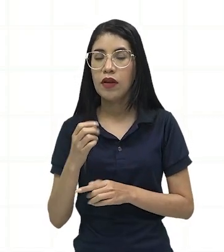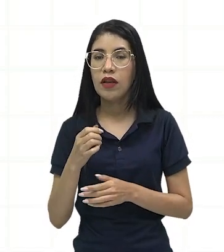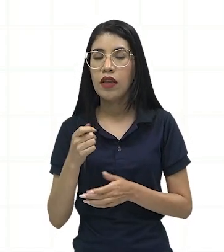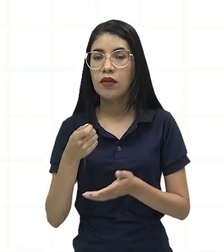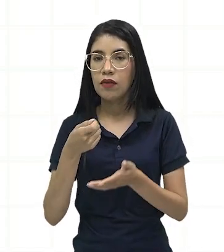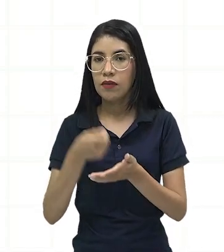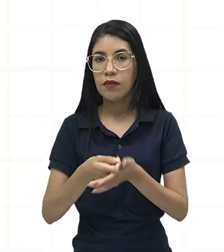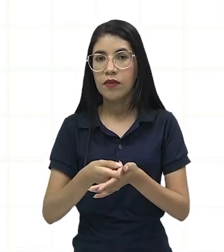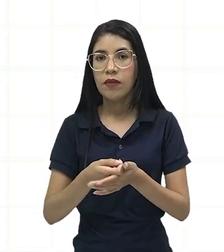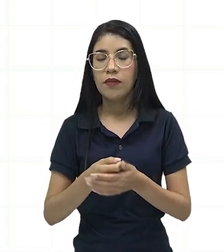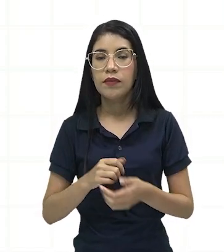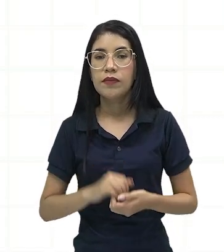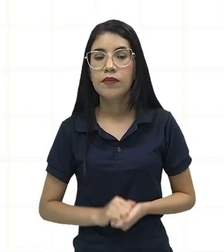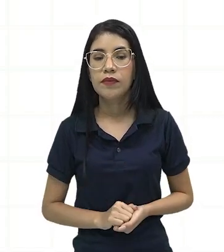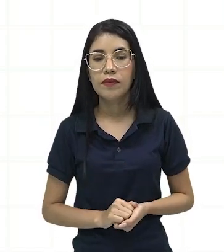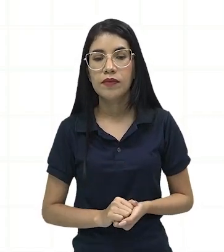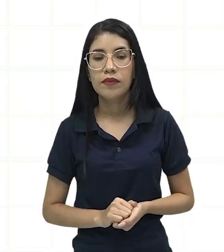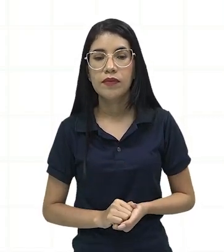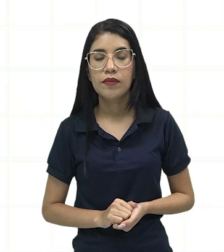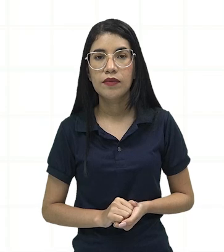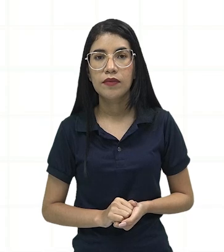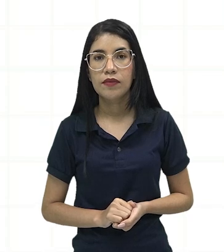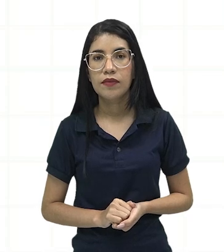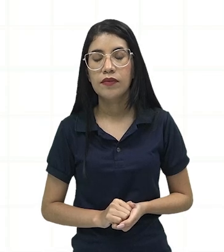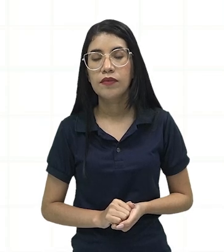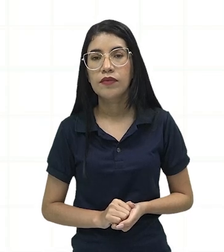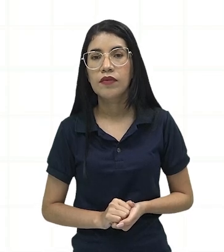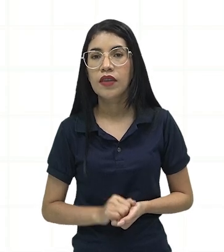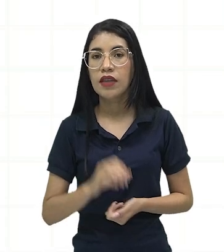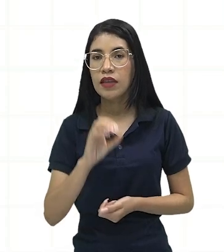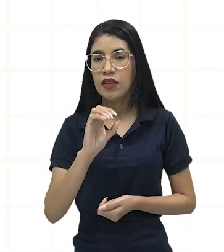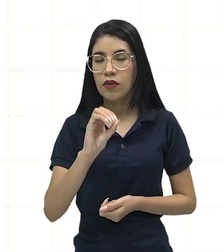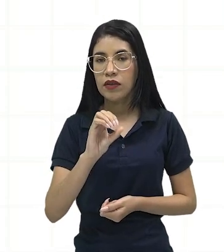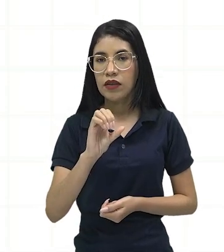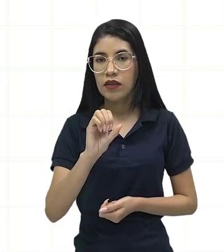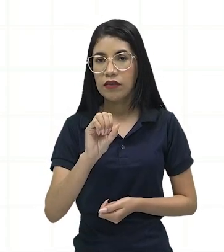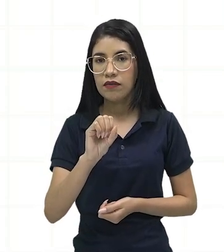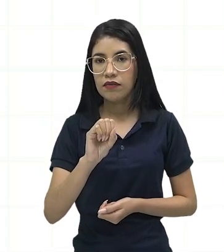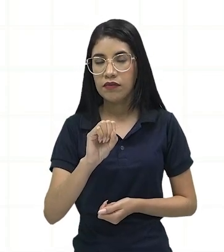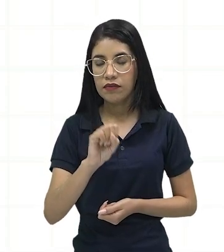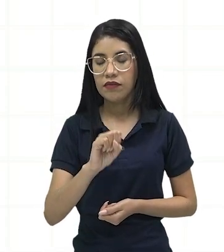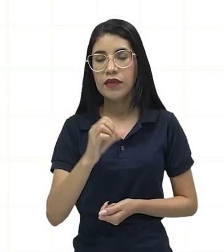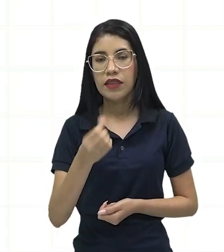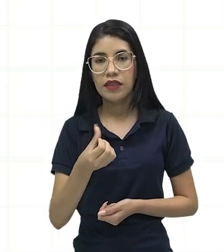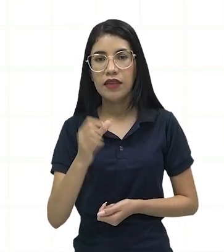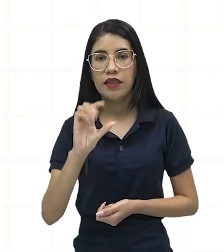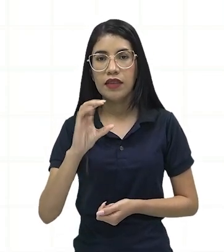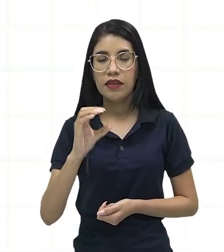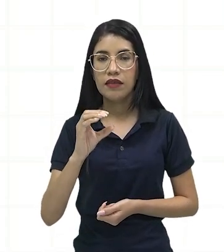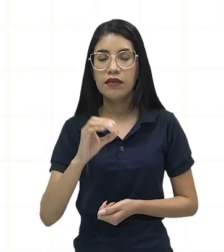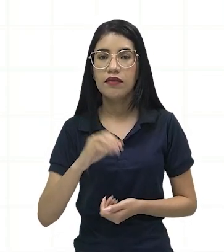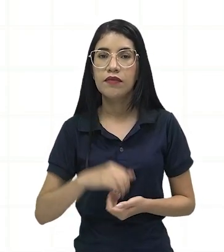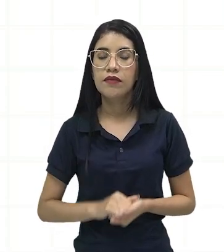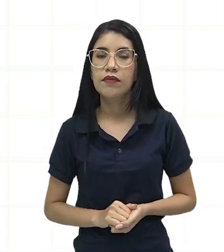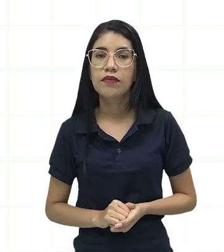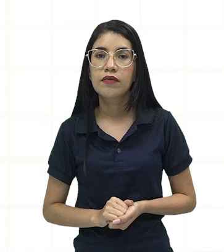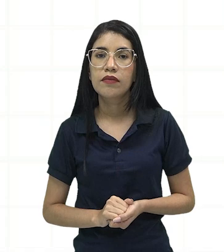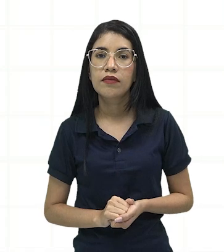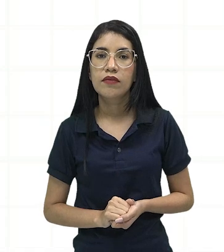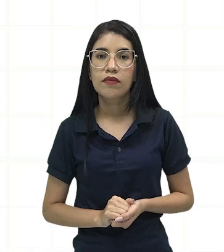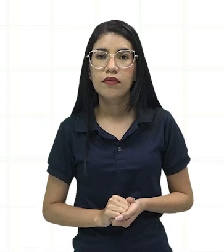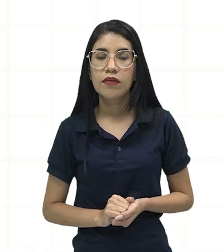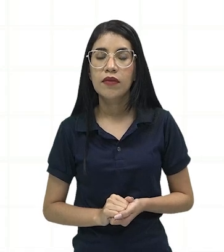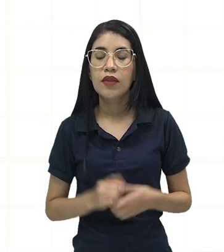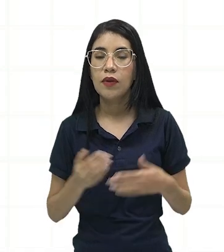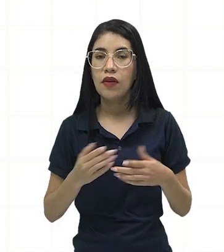tarifa cobrado aqui na nossa conta, né, hipotética? De 86 centavos por quilowatt-hora. Então, você